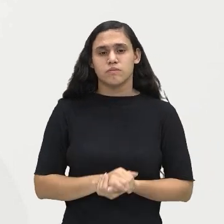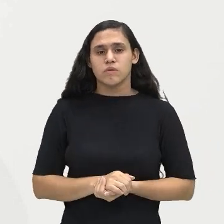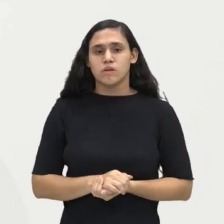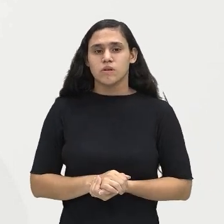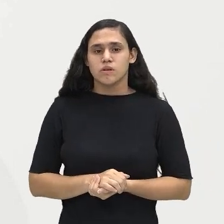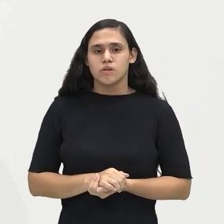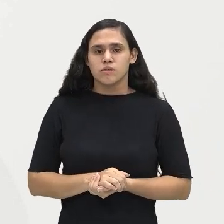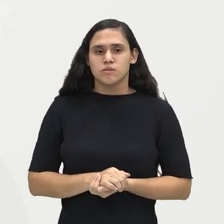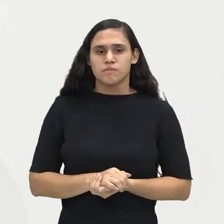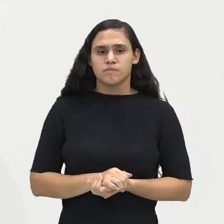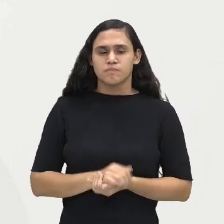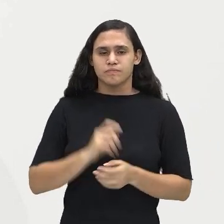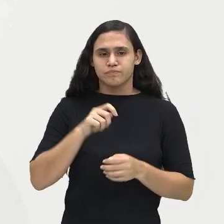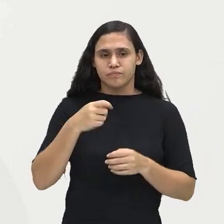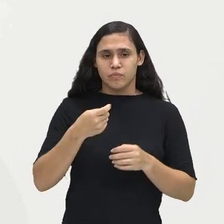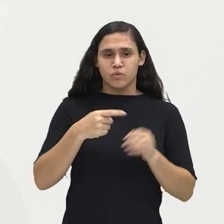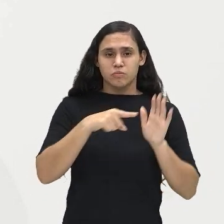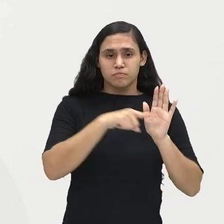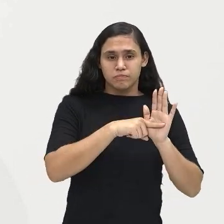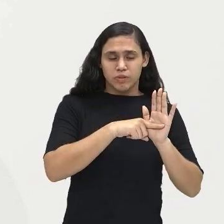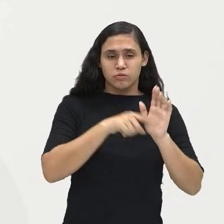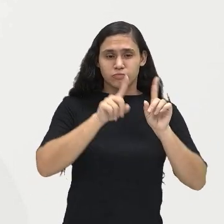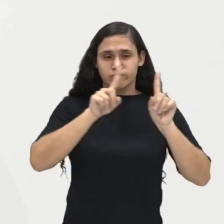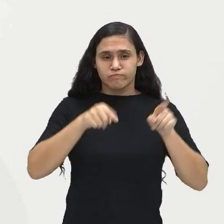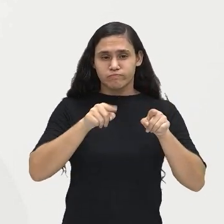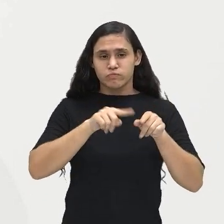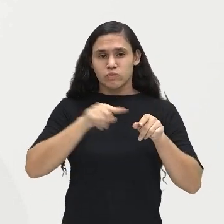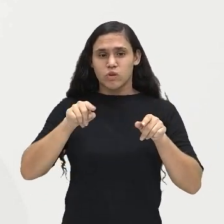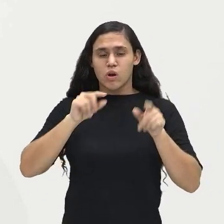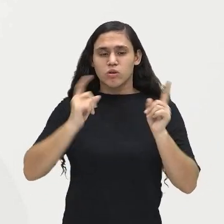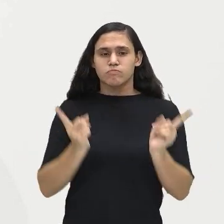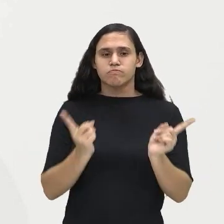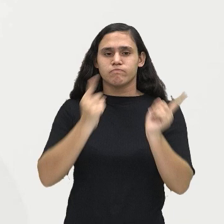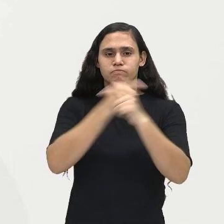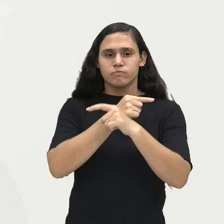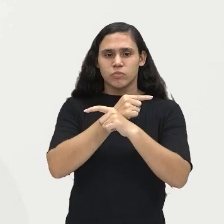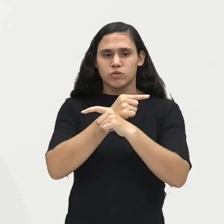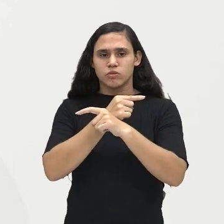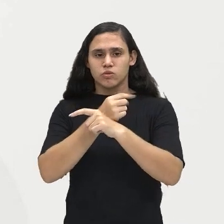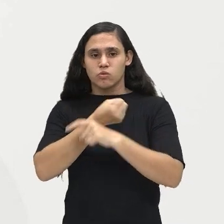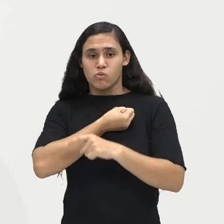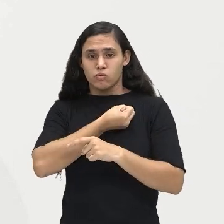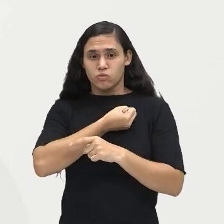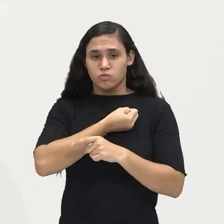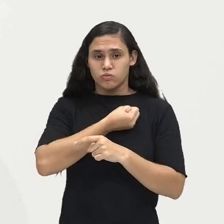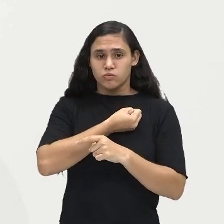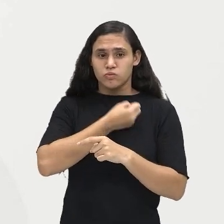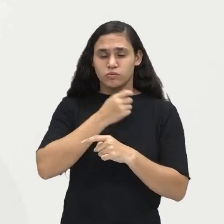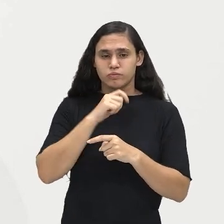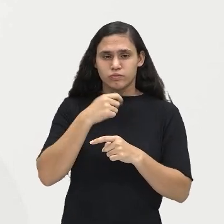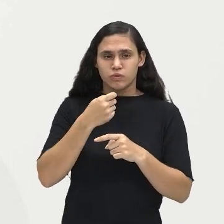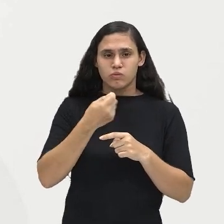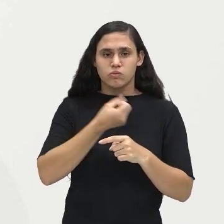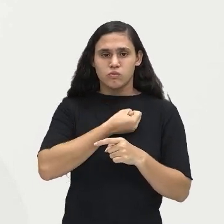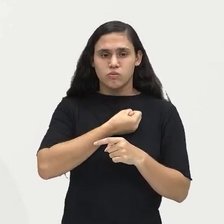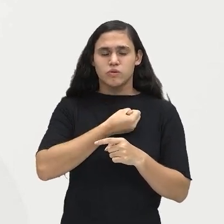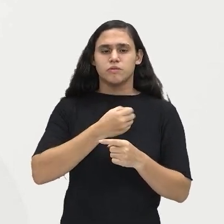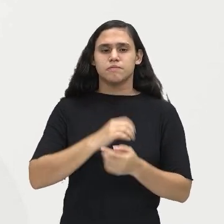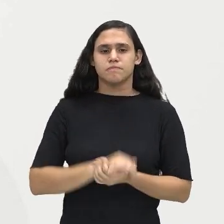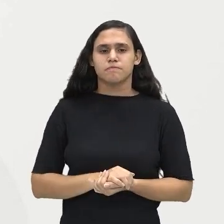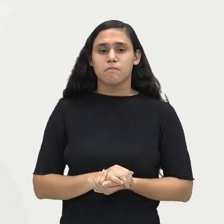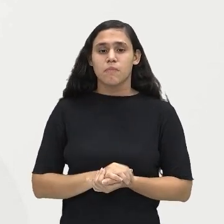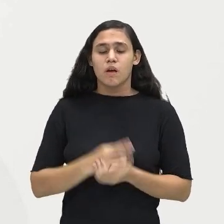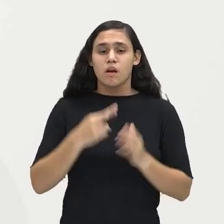de menos fora do parêntese inverte o sinal do número que está dentro do parêntese. Então, ficou menos 2. E aí a gente recai naquela